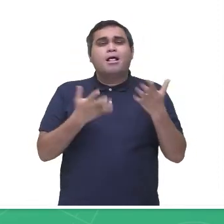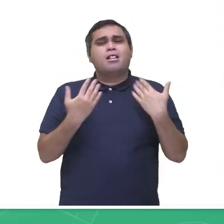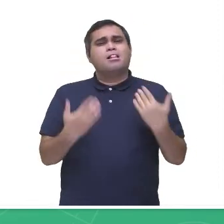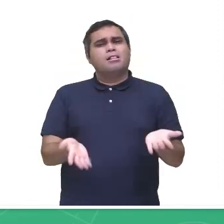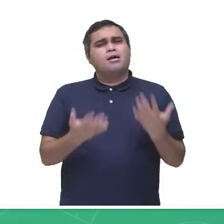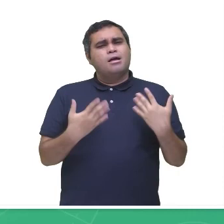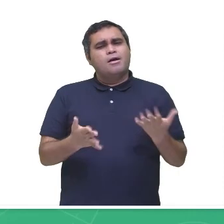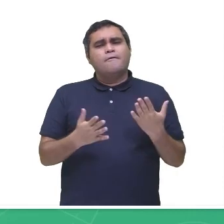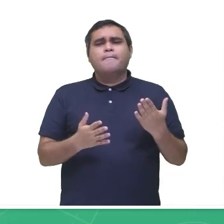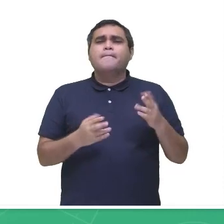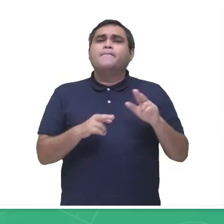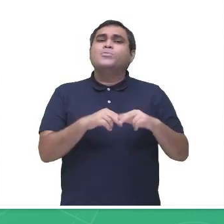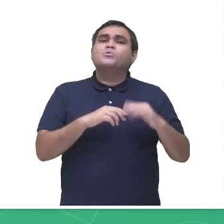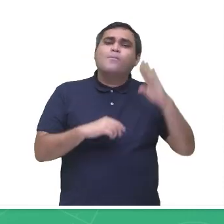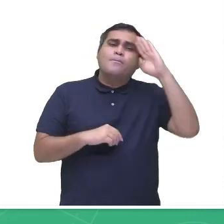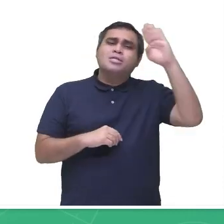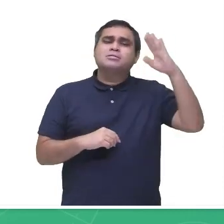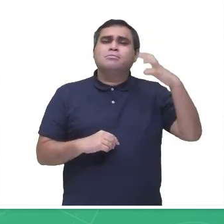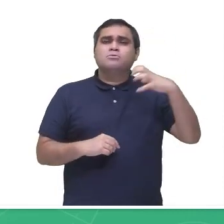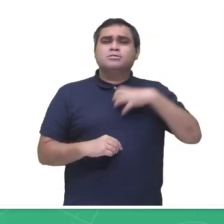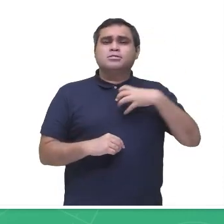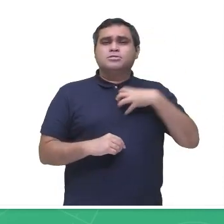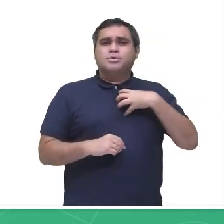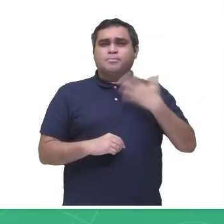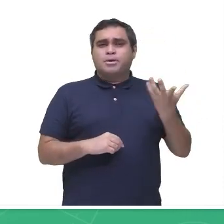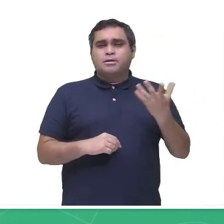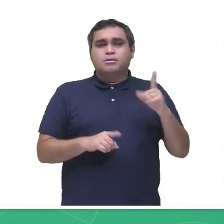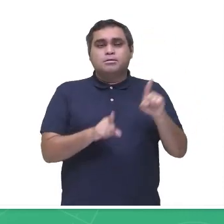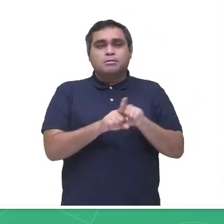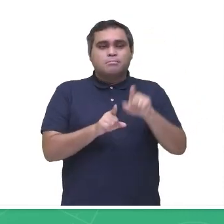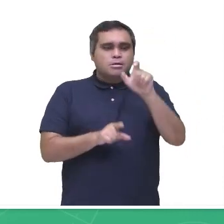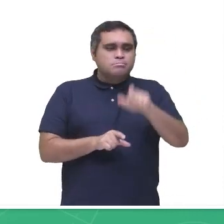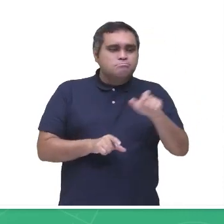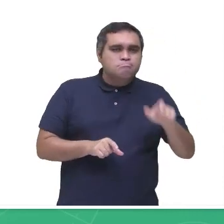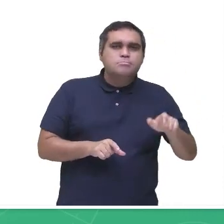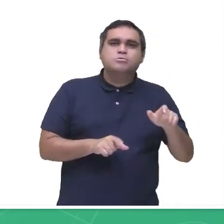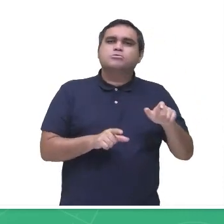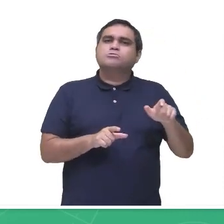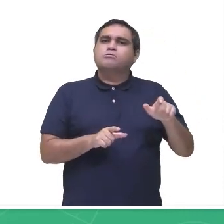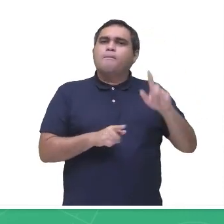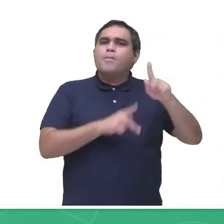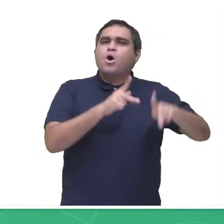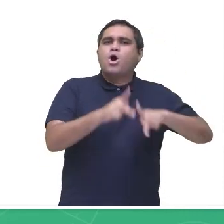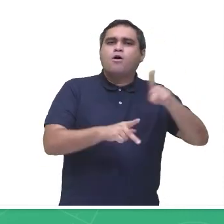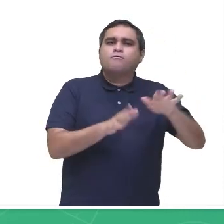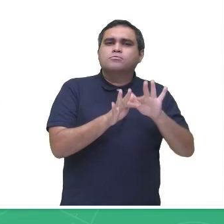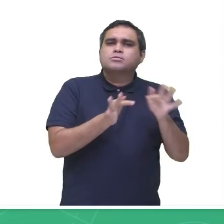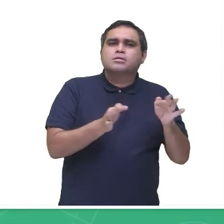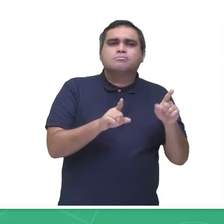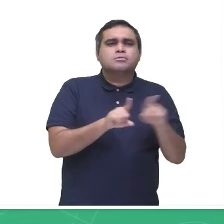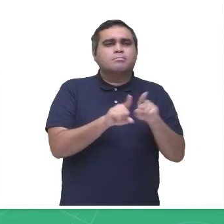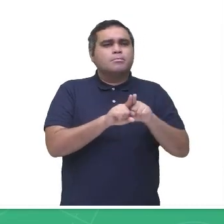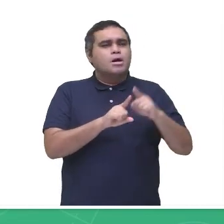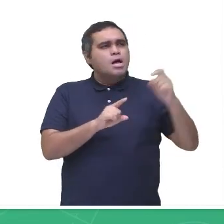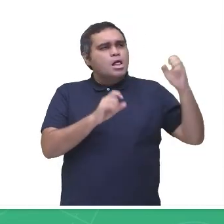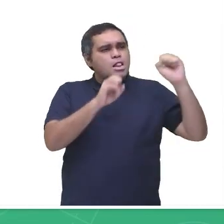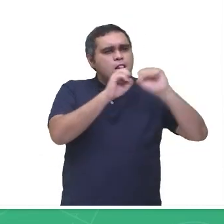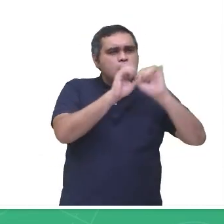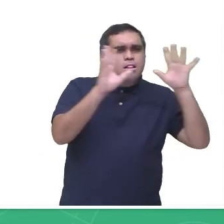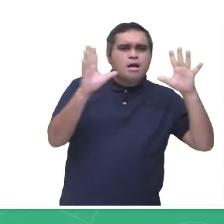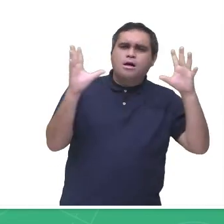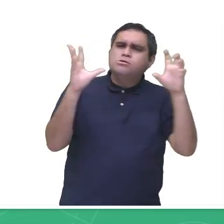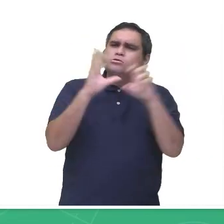sendo representado também nas obras, as pessoas comuns, a luz, o contraste do claro e escuro, a